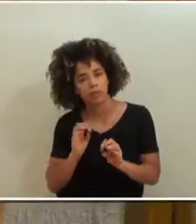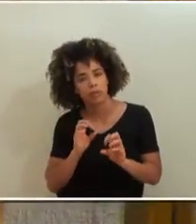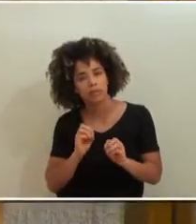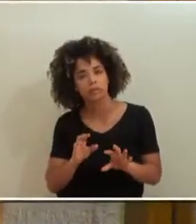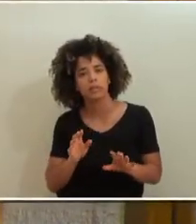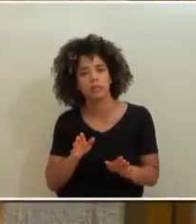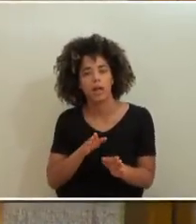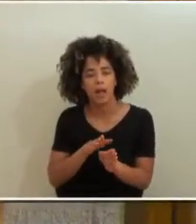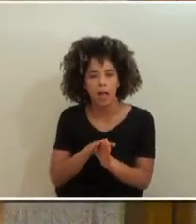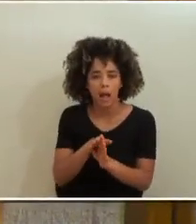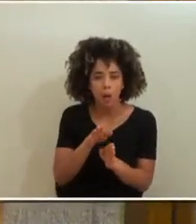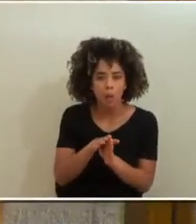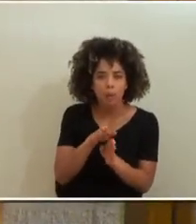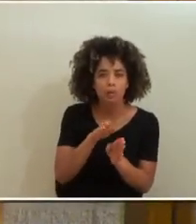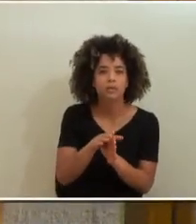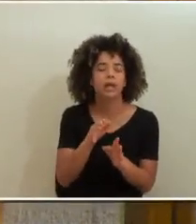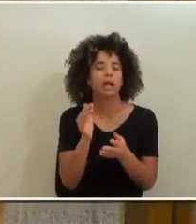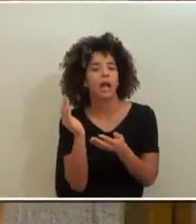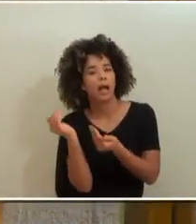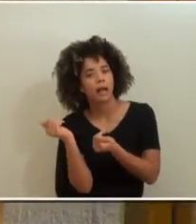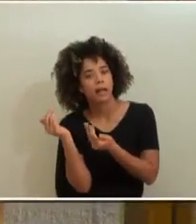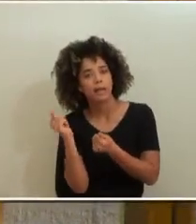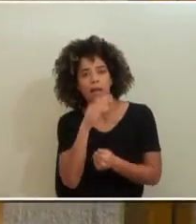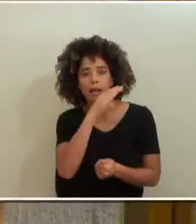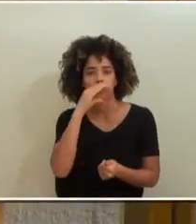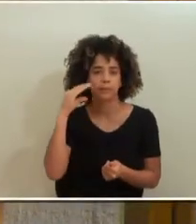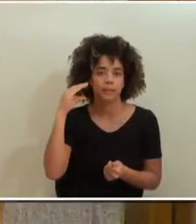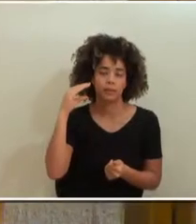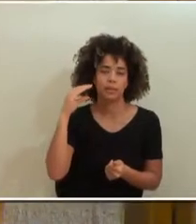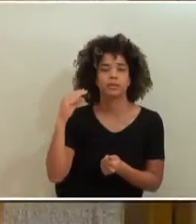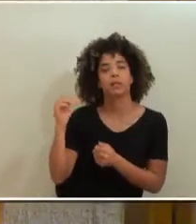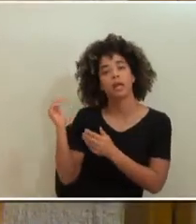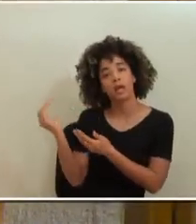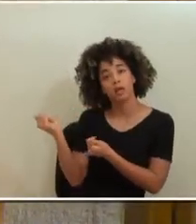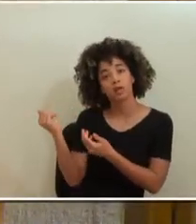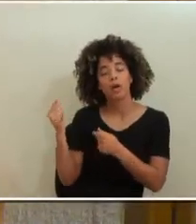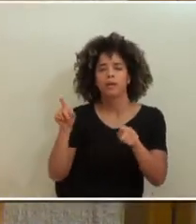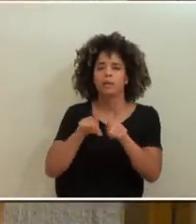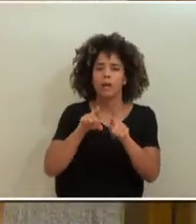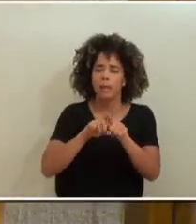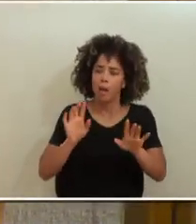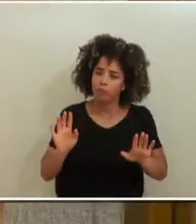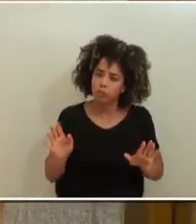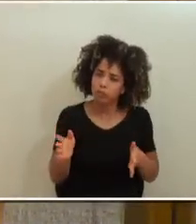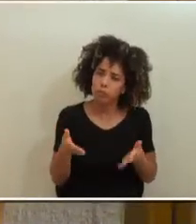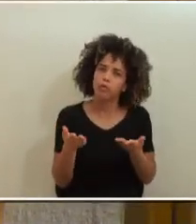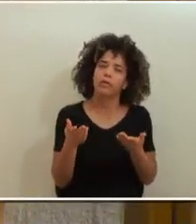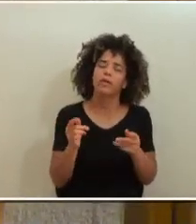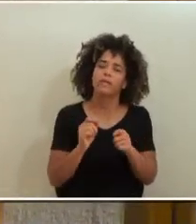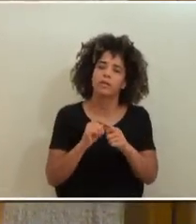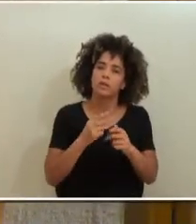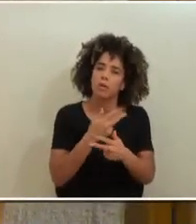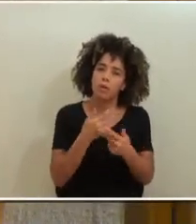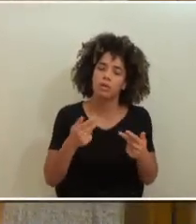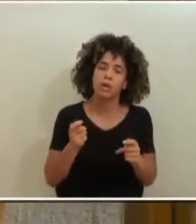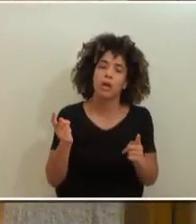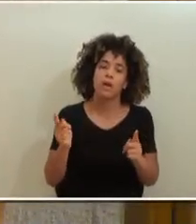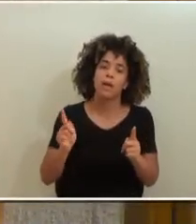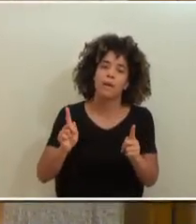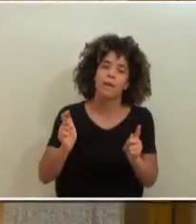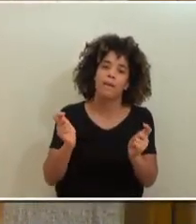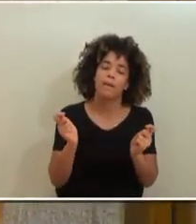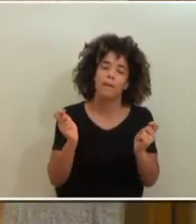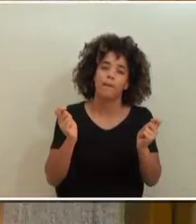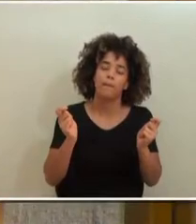jovens a promoverem mudanças positivas na sociedade, guiado pelos valores da instituição. Auxiliou